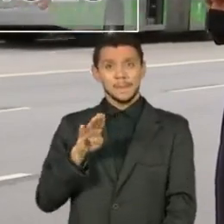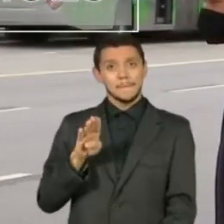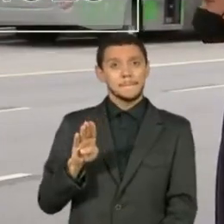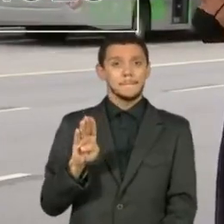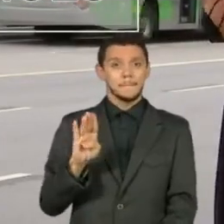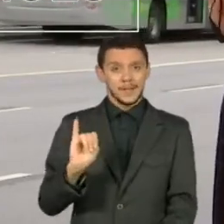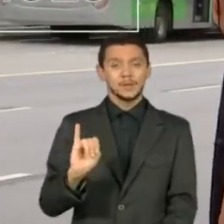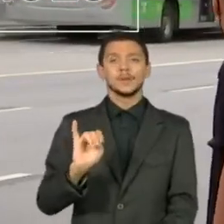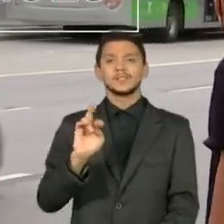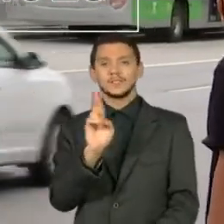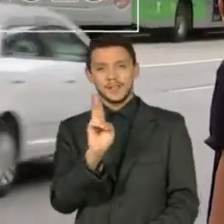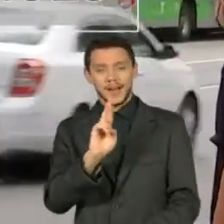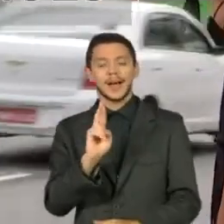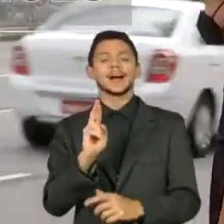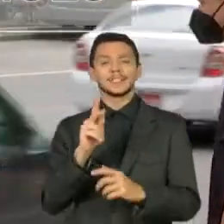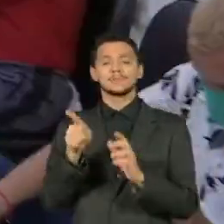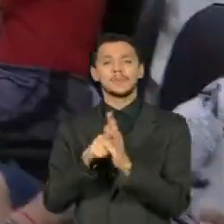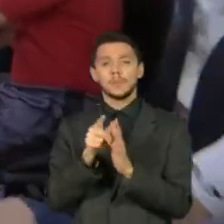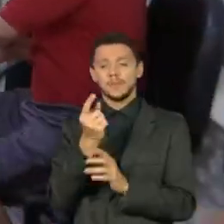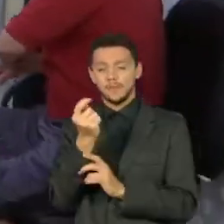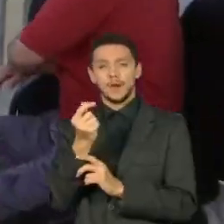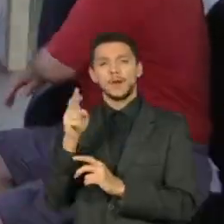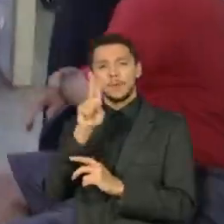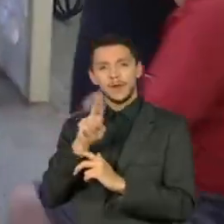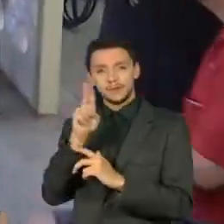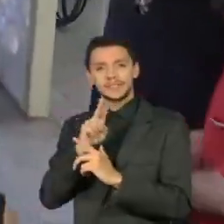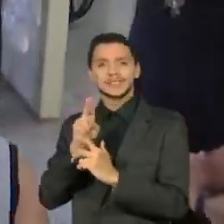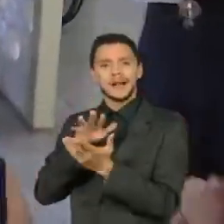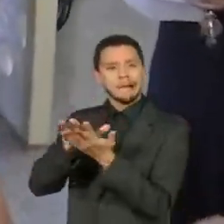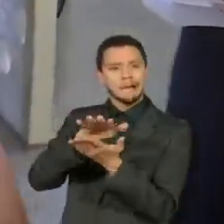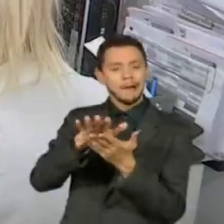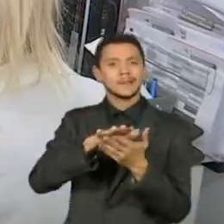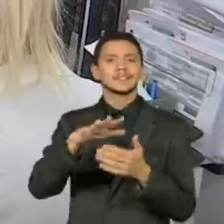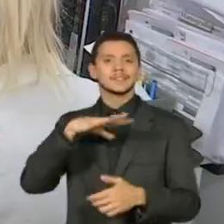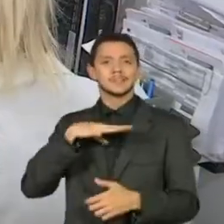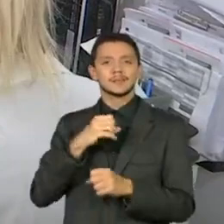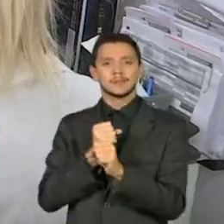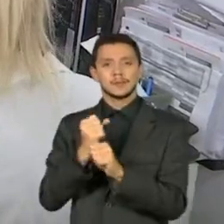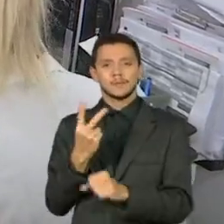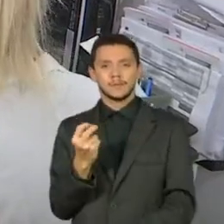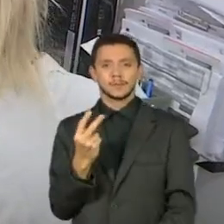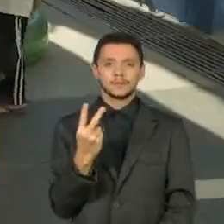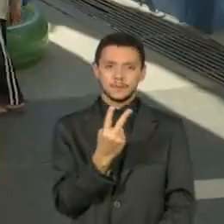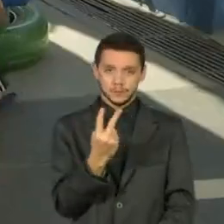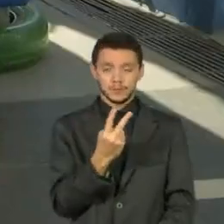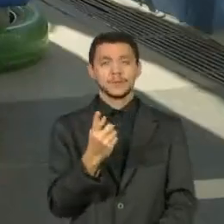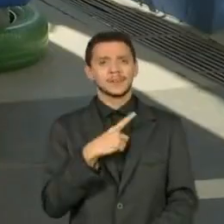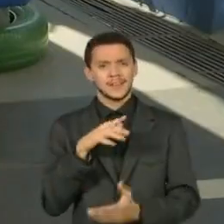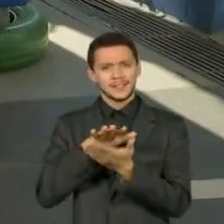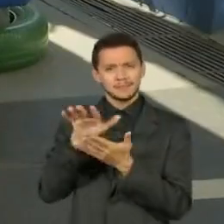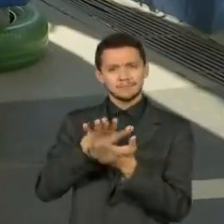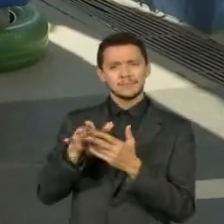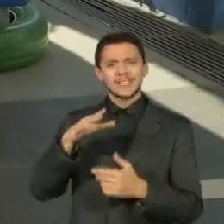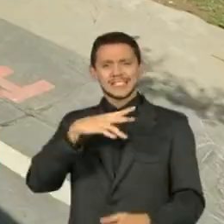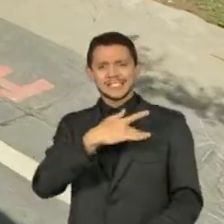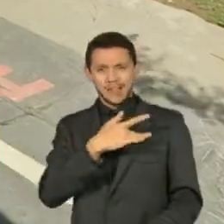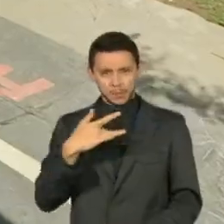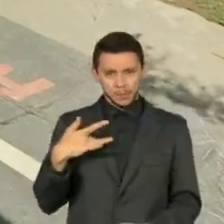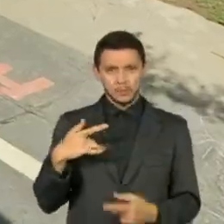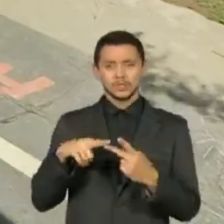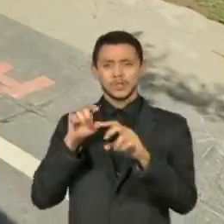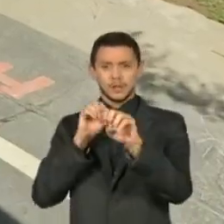para o orçamento de 2022. O valor vai custear despesas obrigatórias com saúde, educação e salários